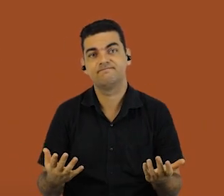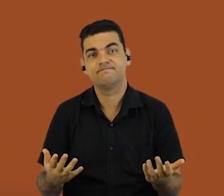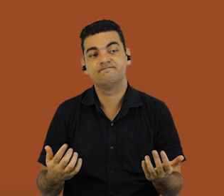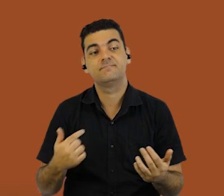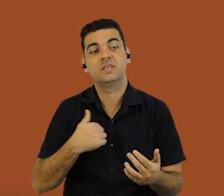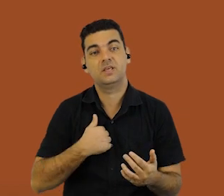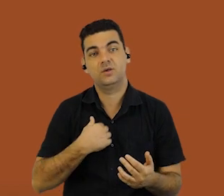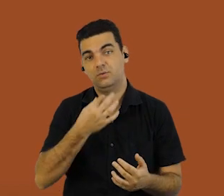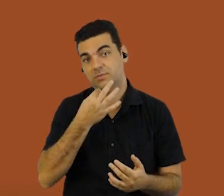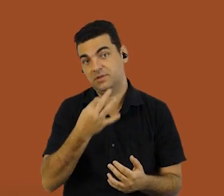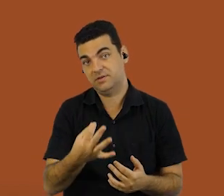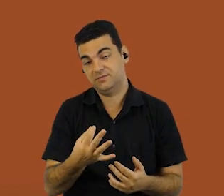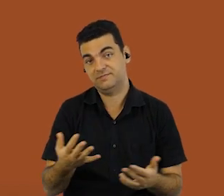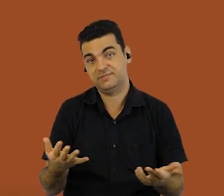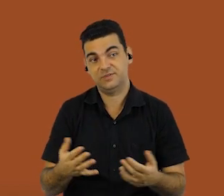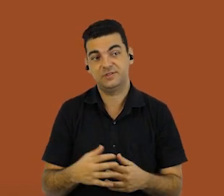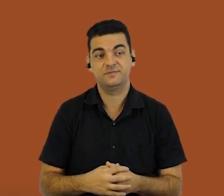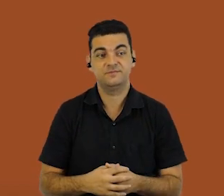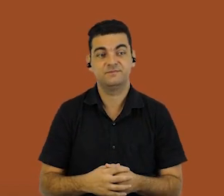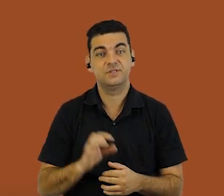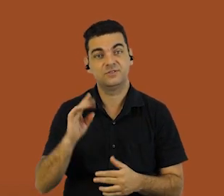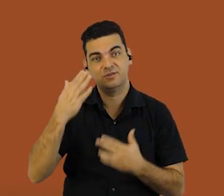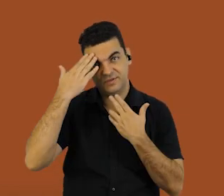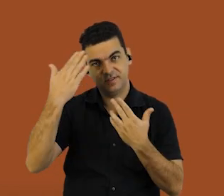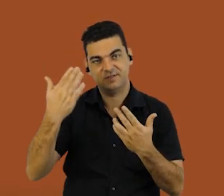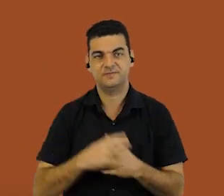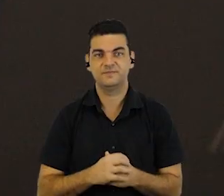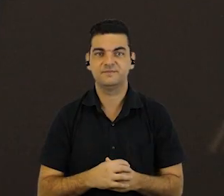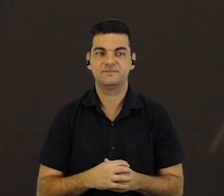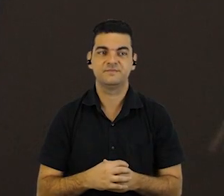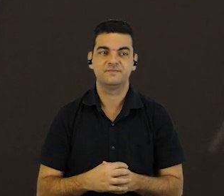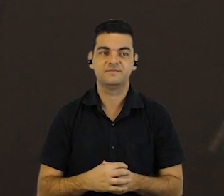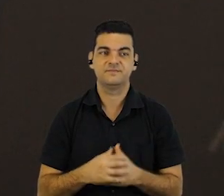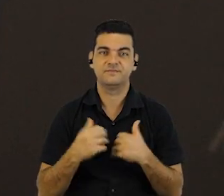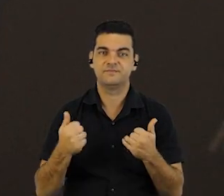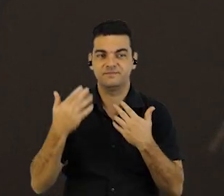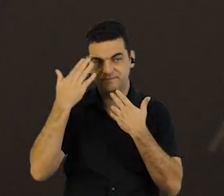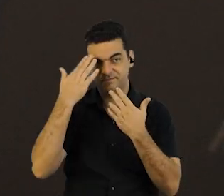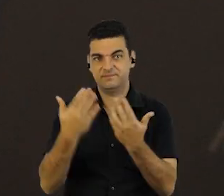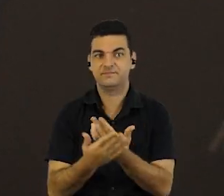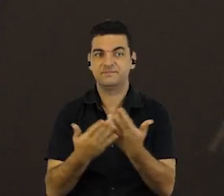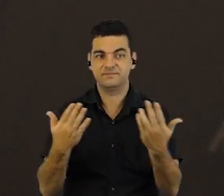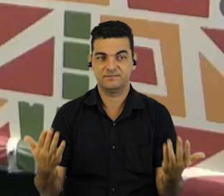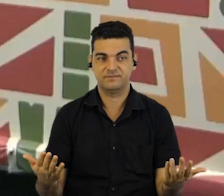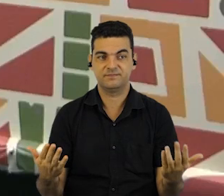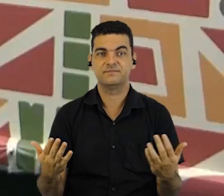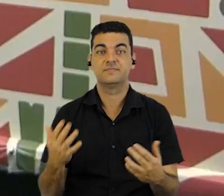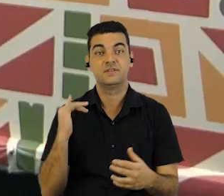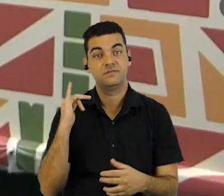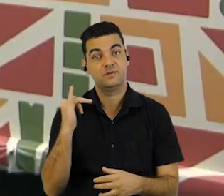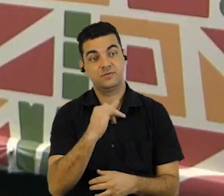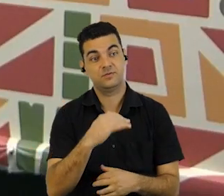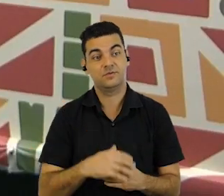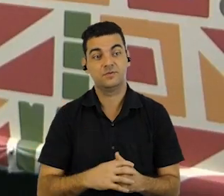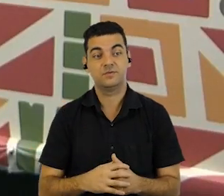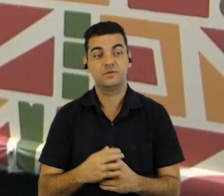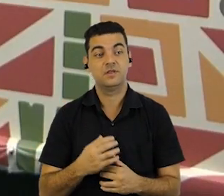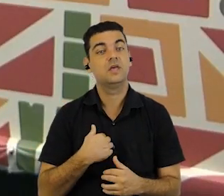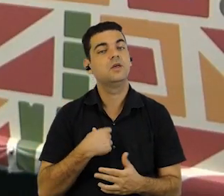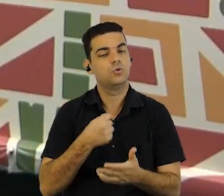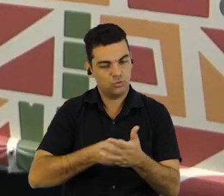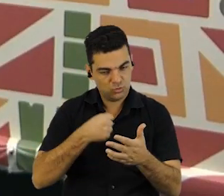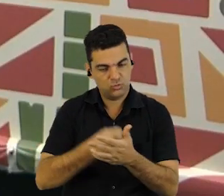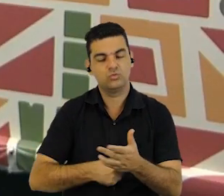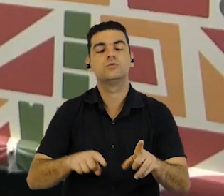São as minhas considerações e só gratidão. Muito obrigada. Eu quero lhes dizer também que eu sou